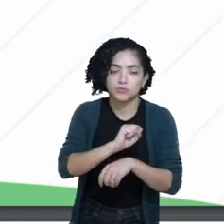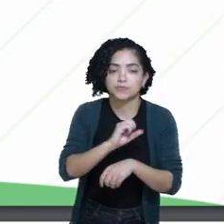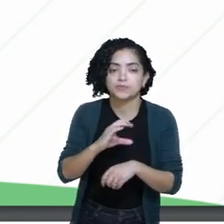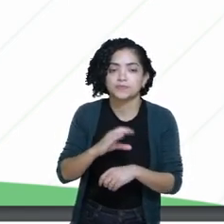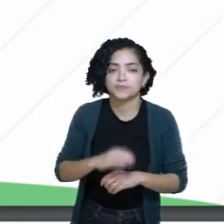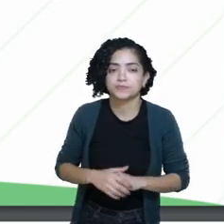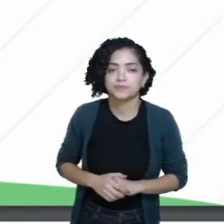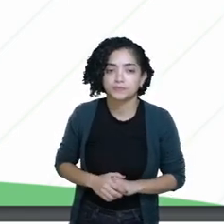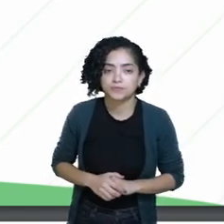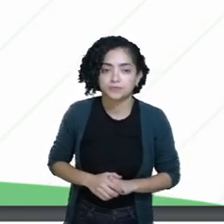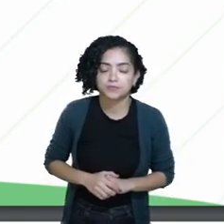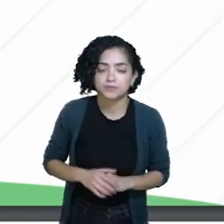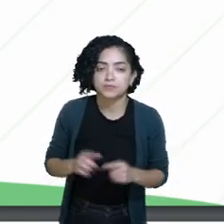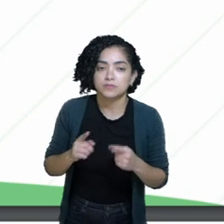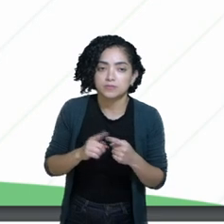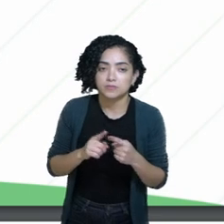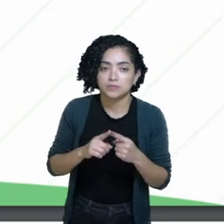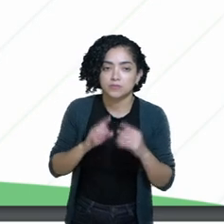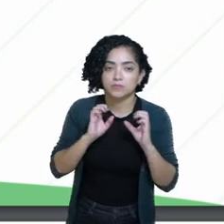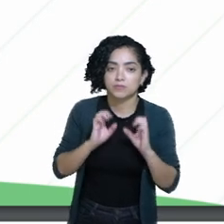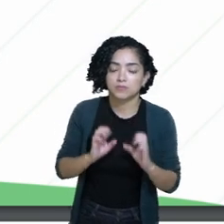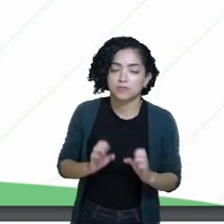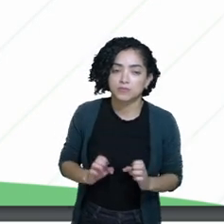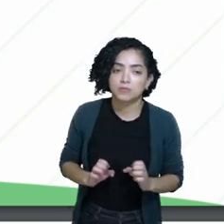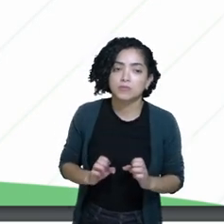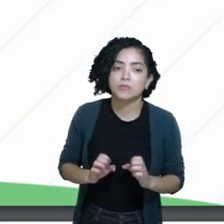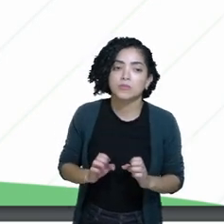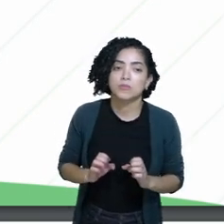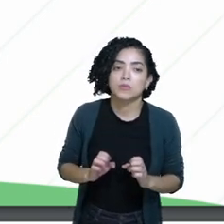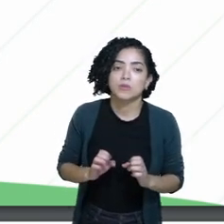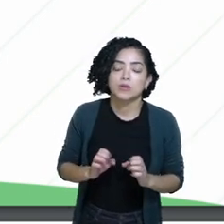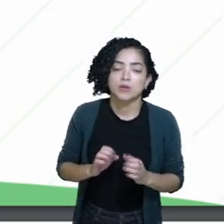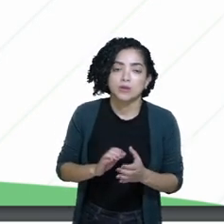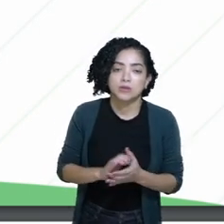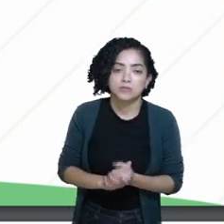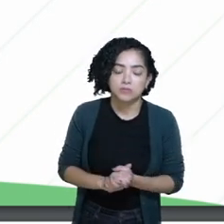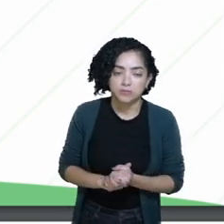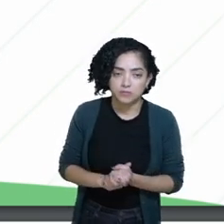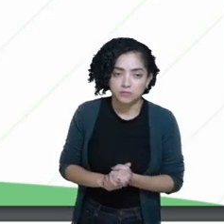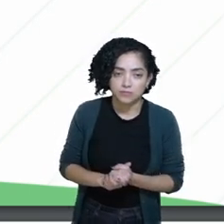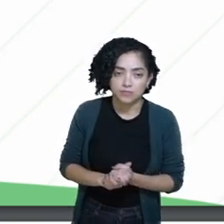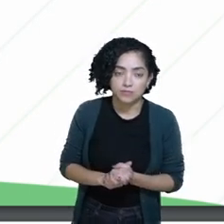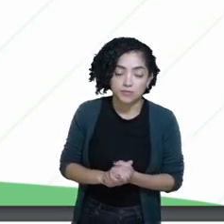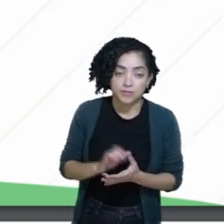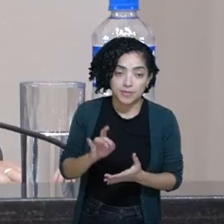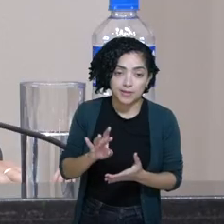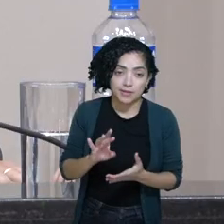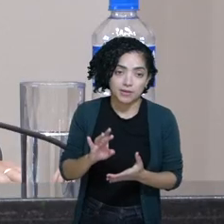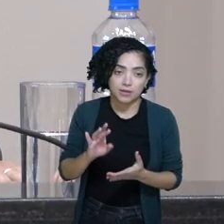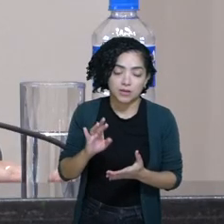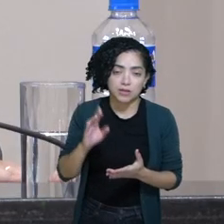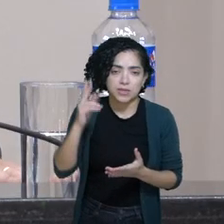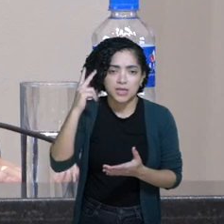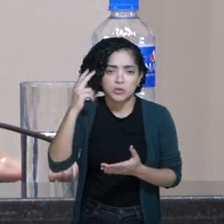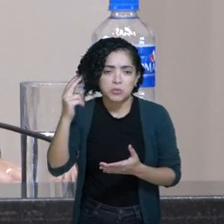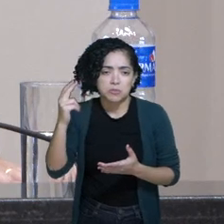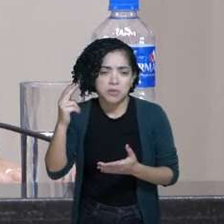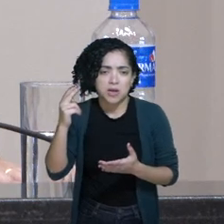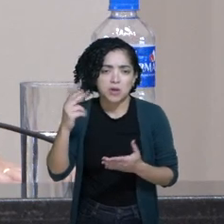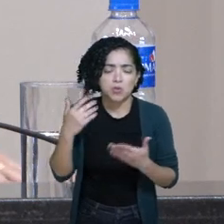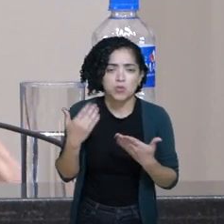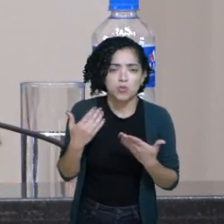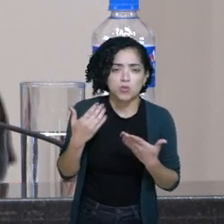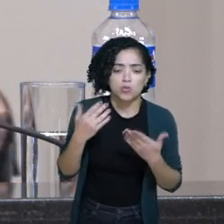dimensão ética né ou seja não somos determinados meramente pela natureza o ser